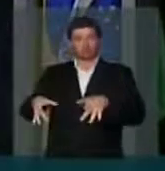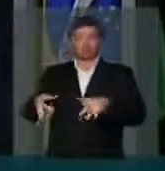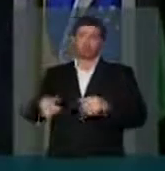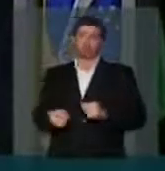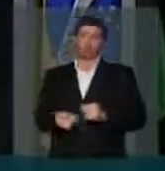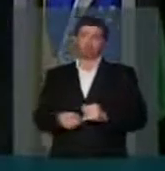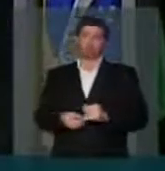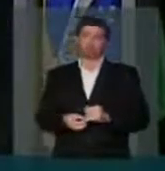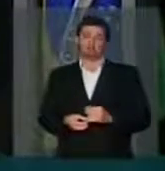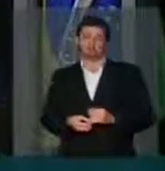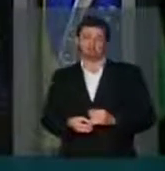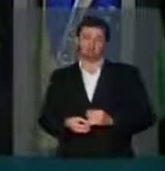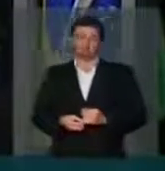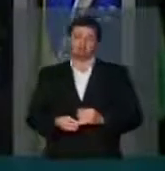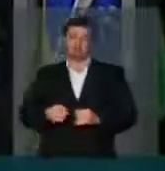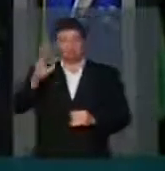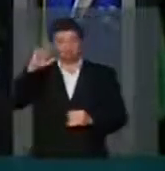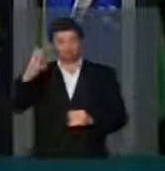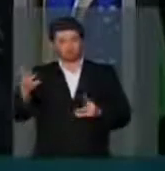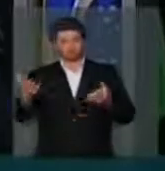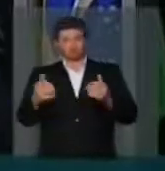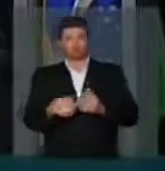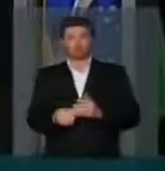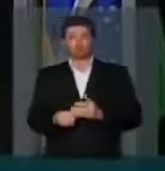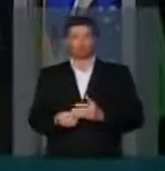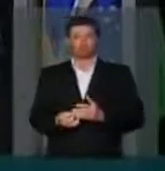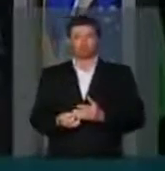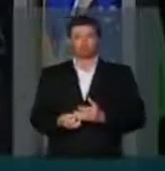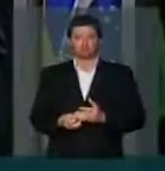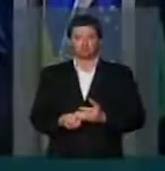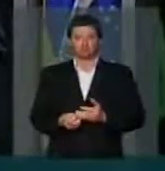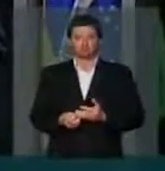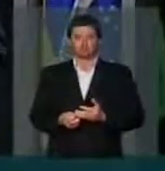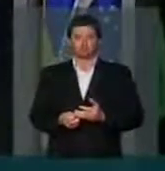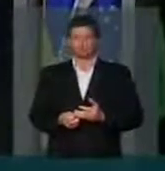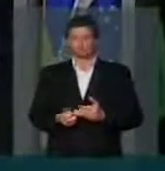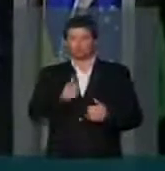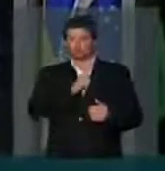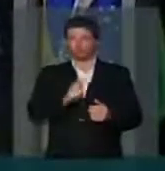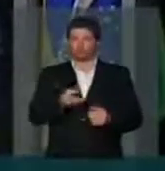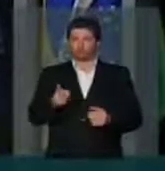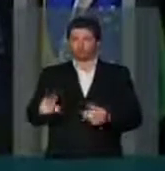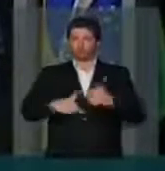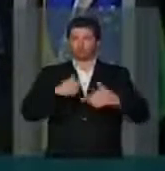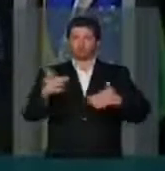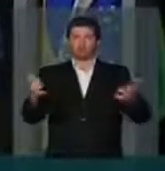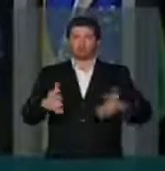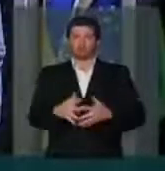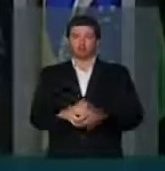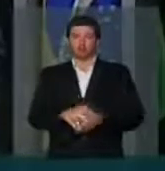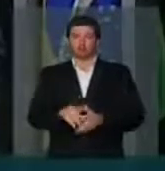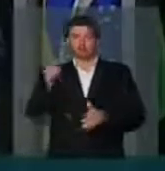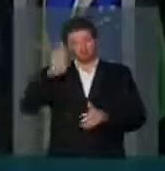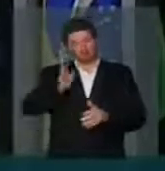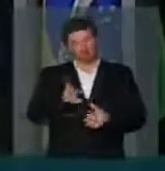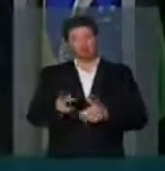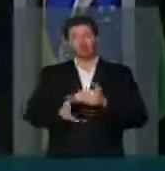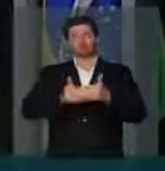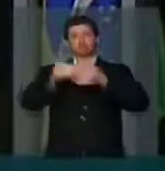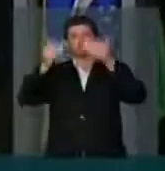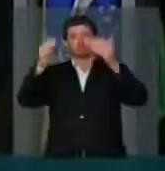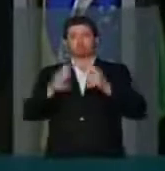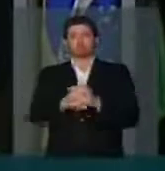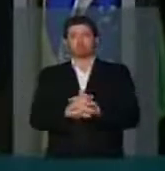da República tome as providências necessárias para que o governo possa continuar andando e o país caminhando de